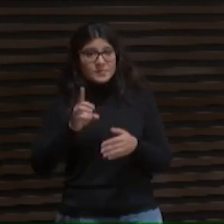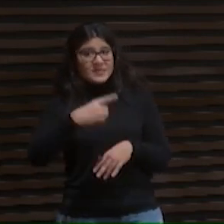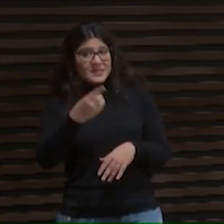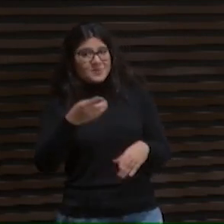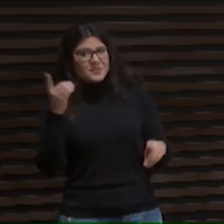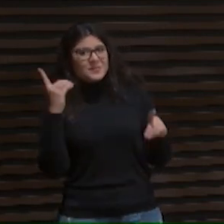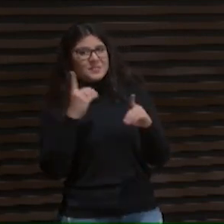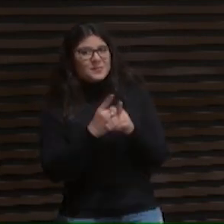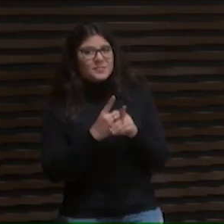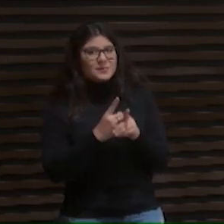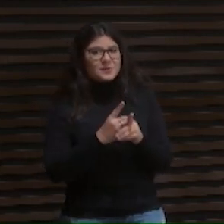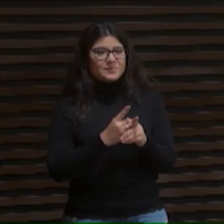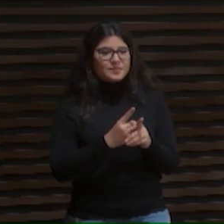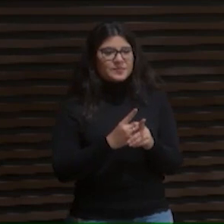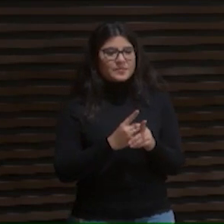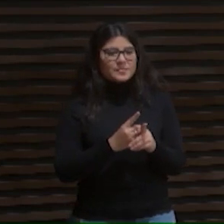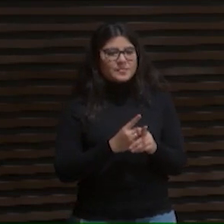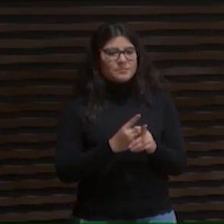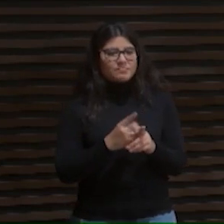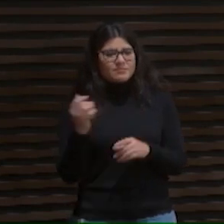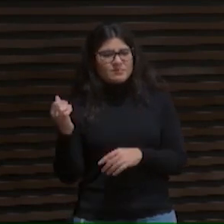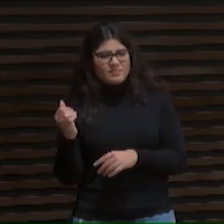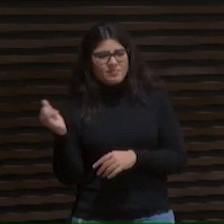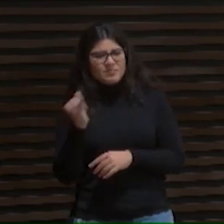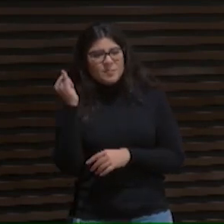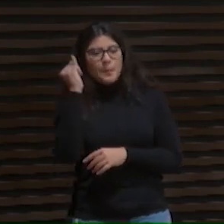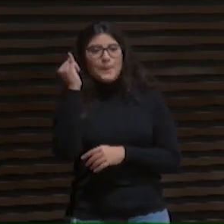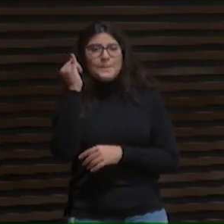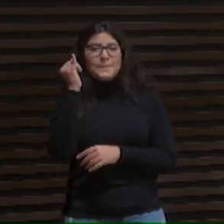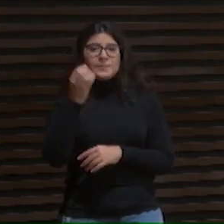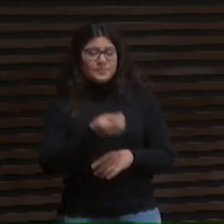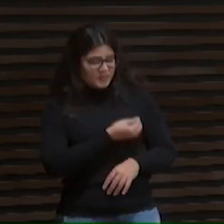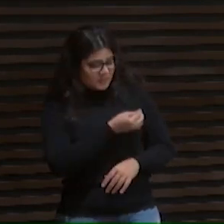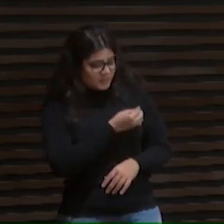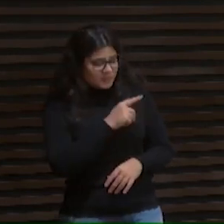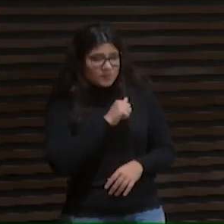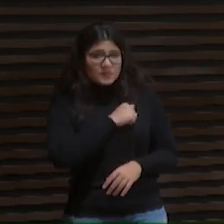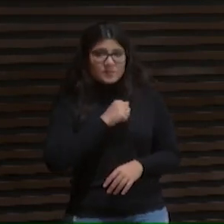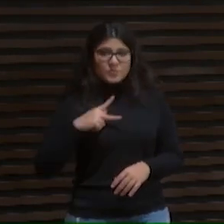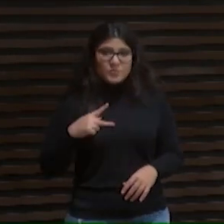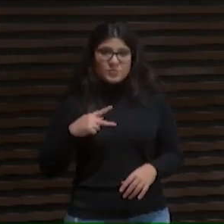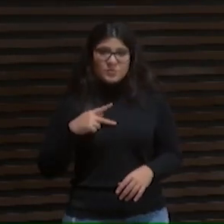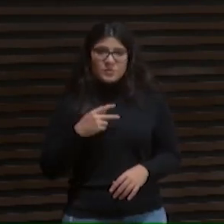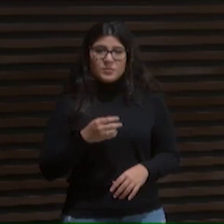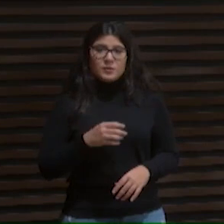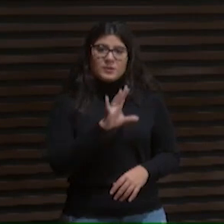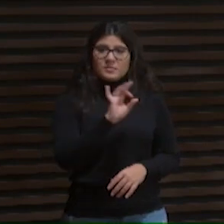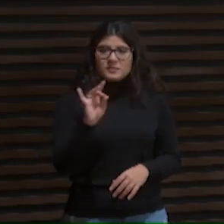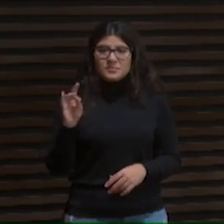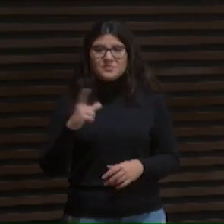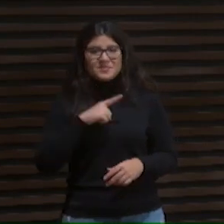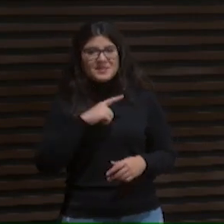encontro impactante com Jesus Cristo. Como na vida do apóstolo, cada um tem o seu